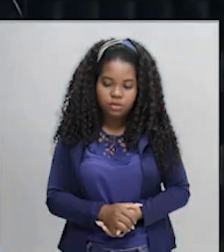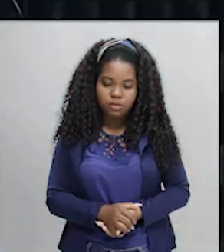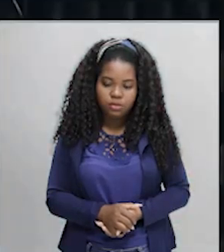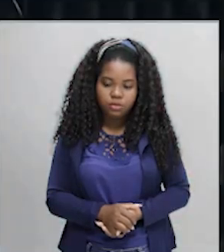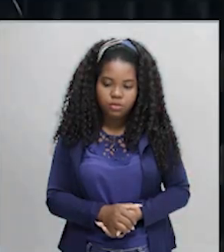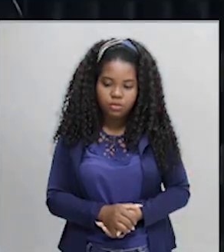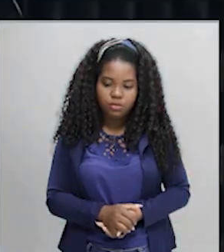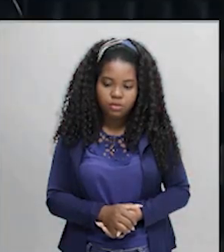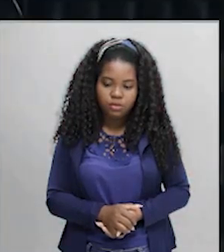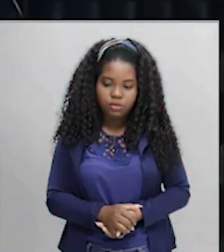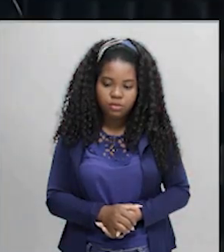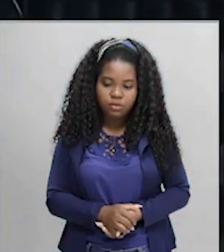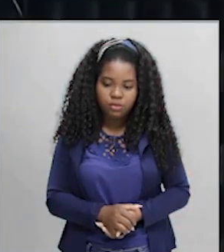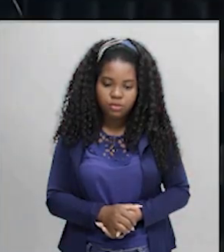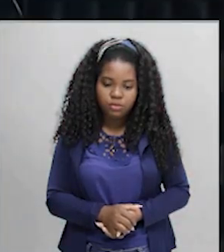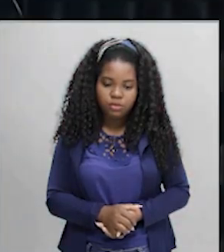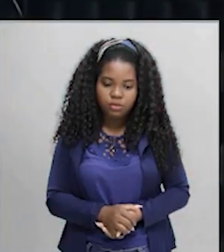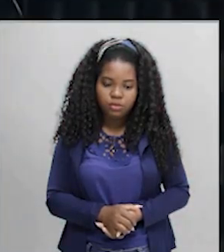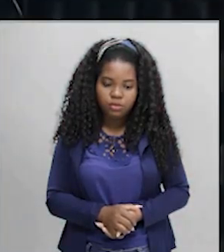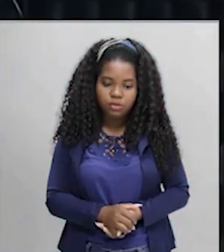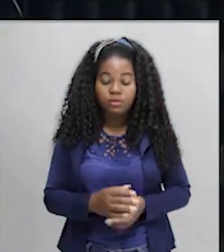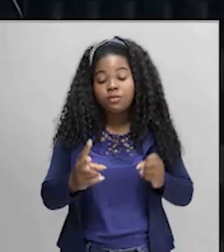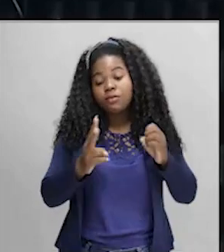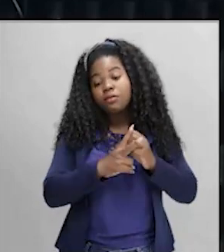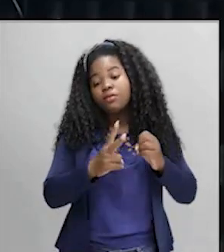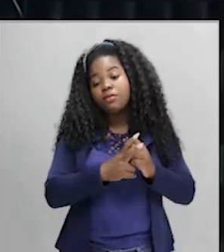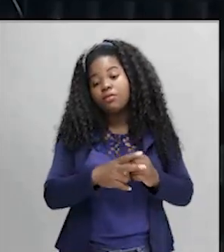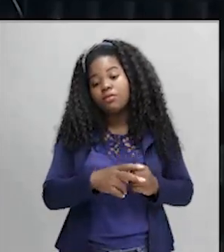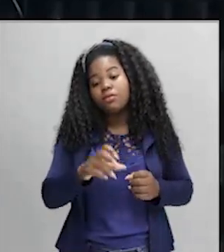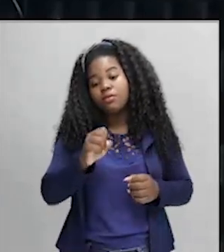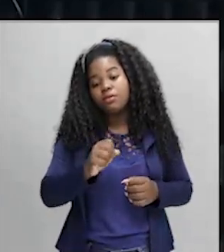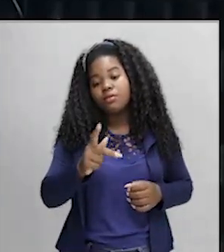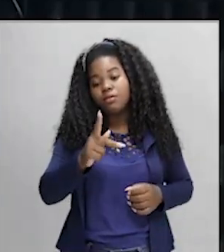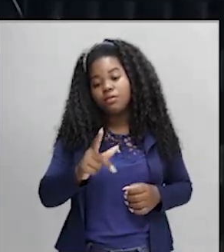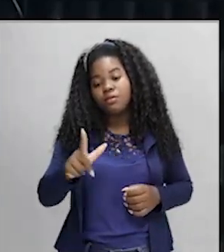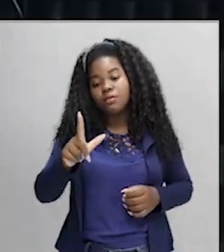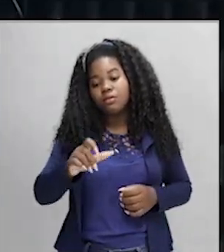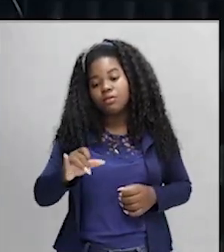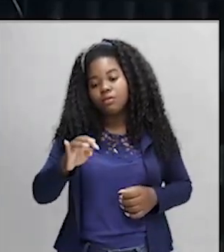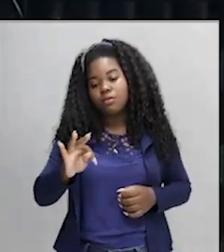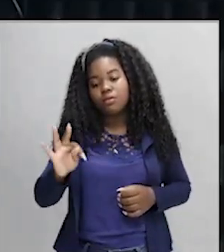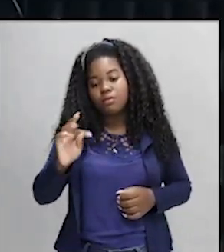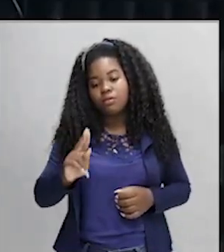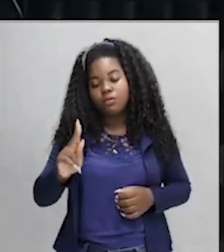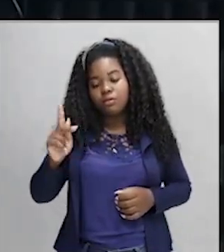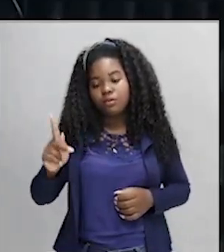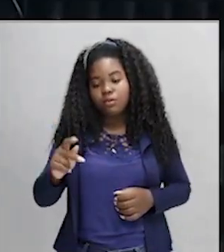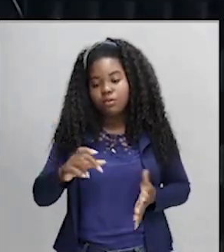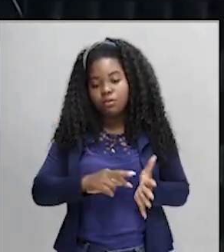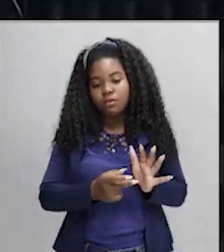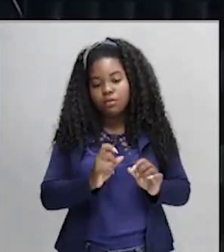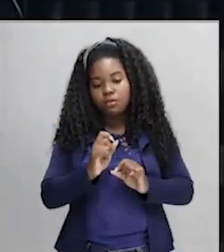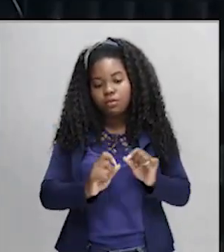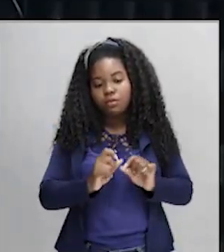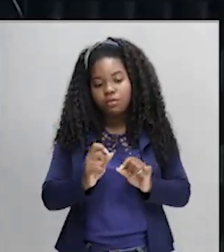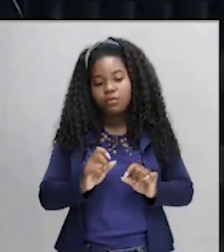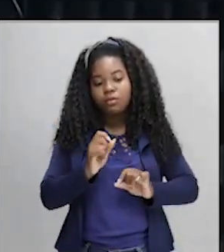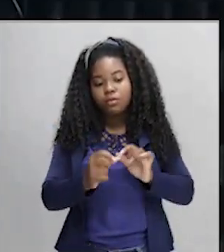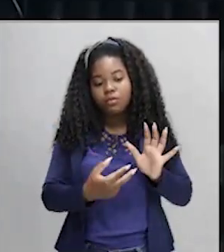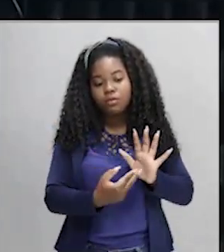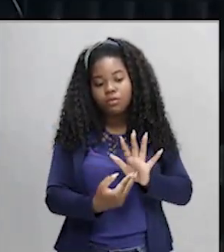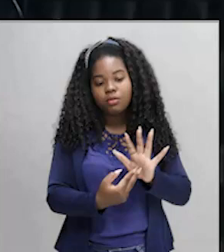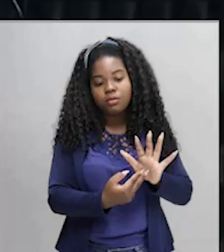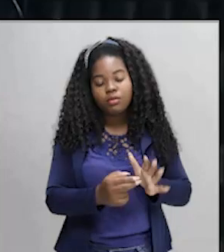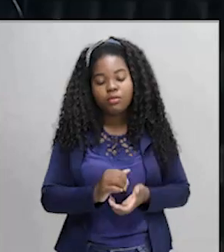decided to split up. Então, esse verbo split up, nesse contexto, significa o quê? O que é que ele